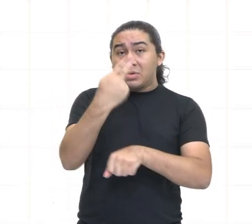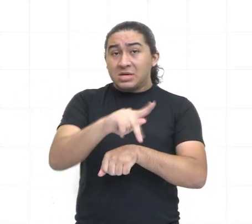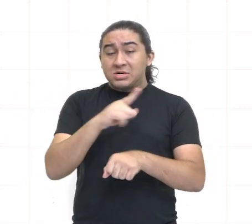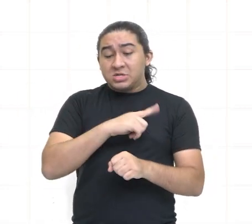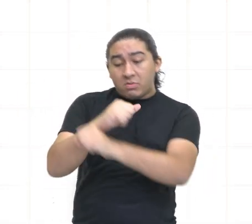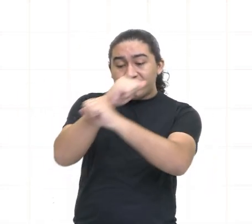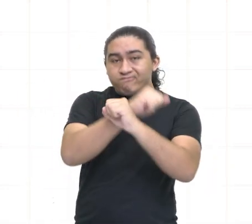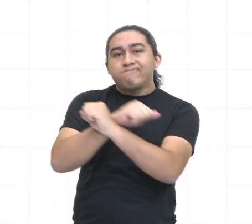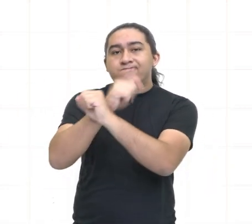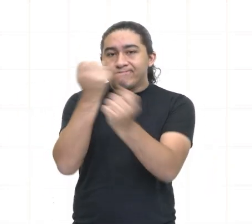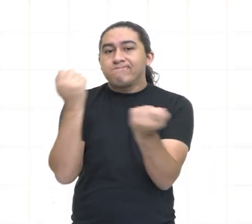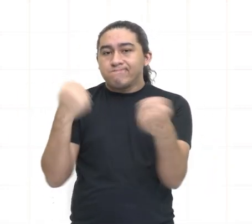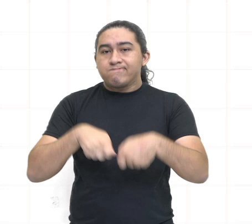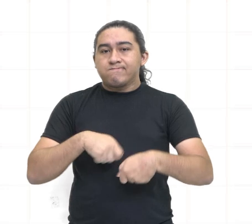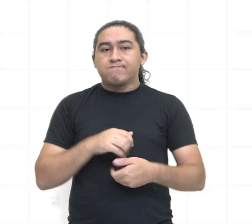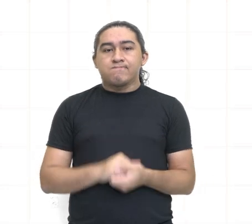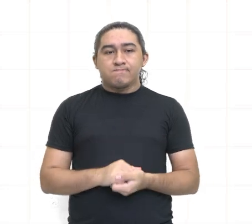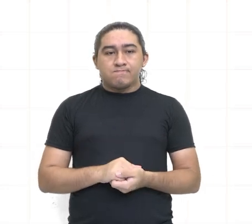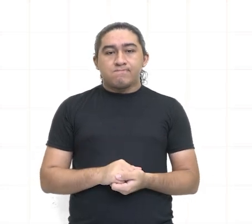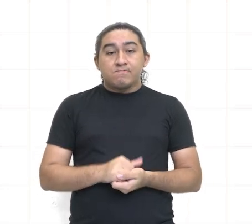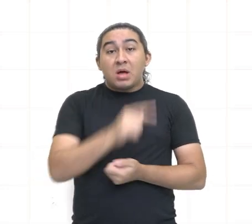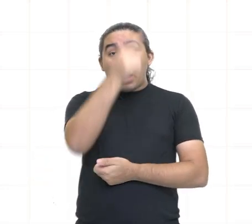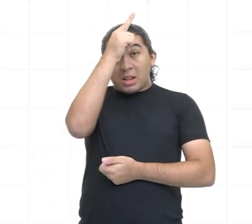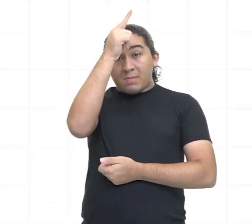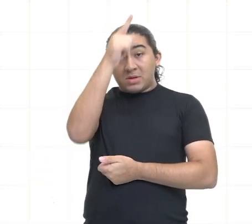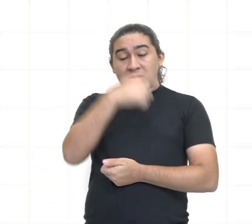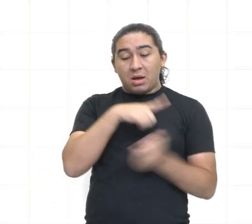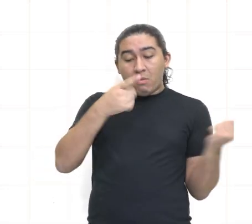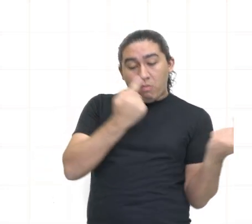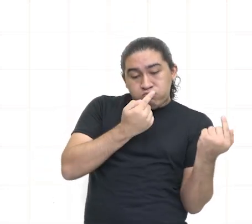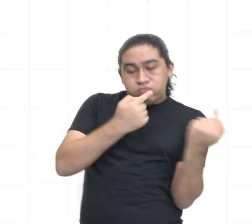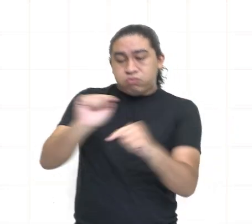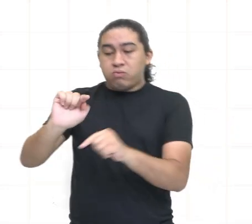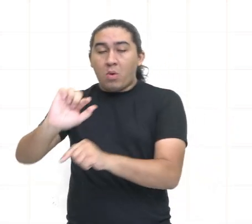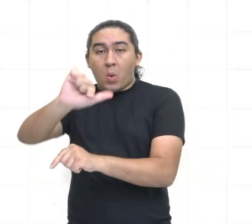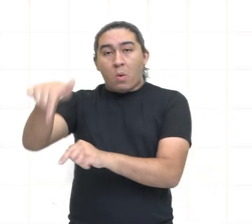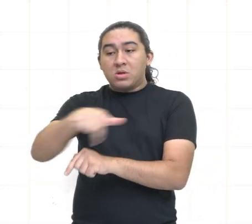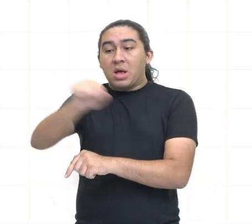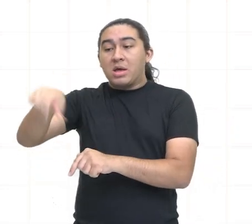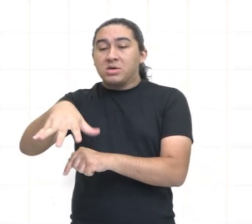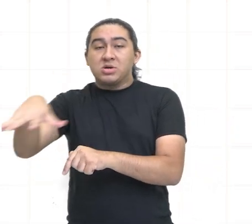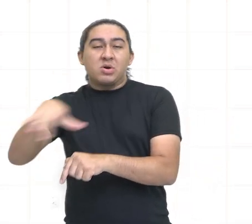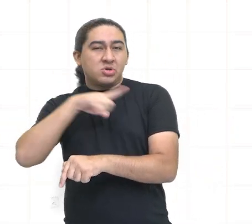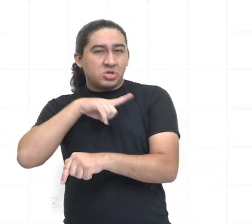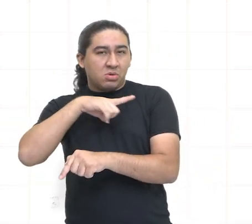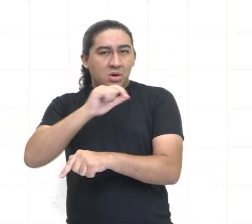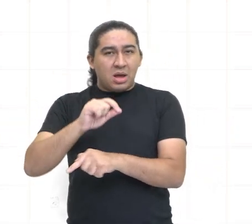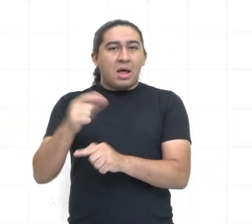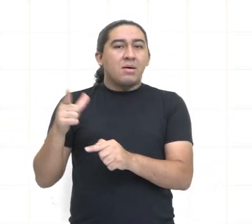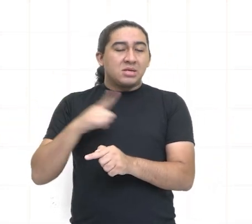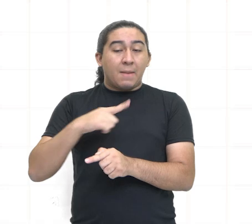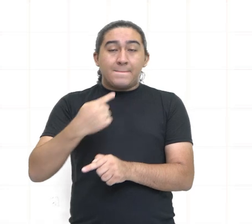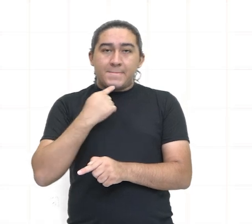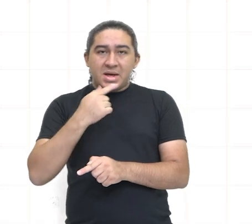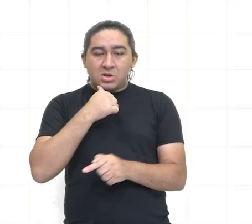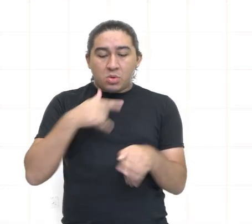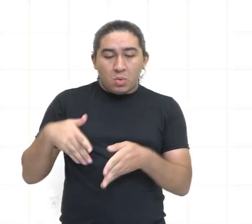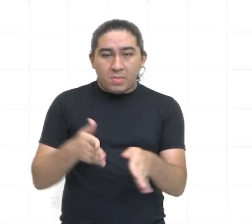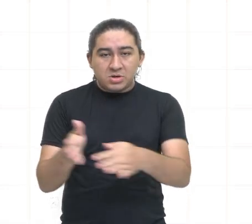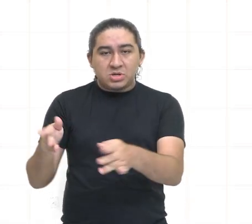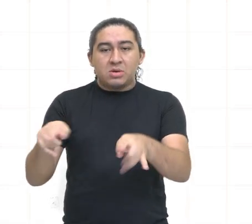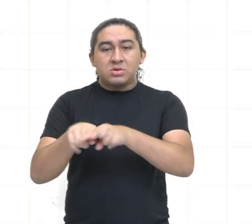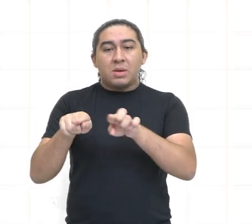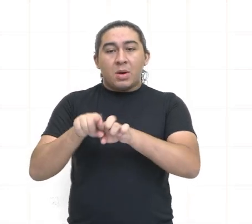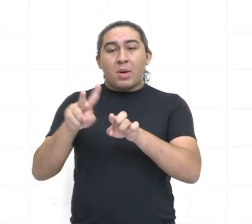inglesa. Os alemães se voltaram para outra região, como o Mediterrâneo, os Balcãs